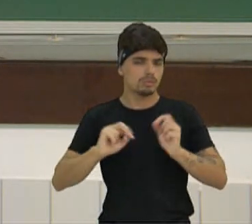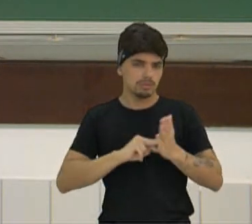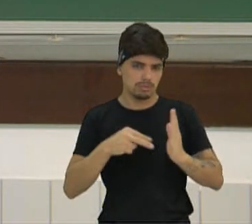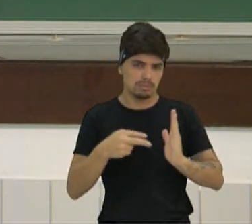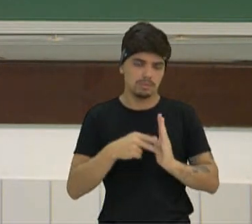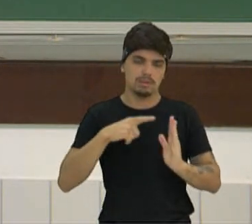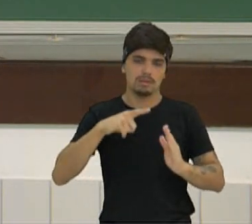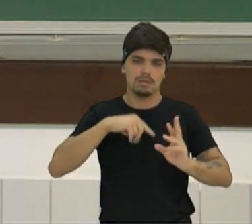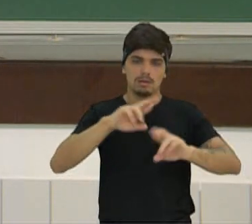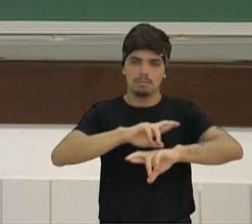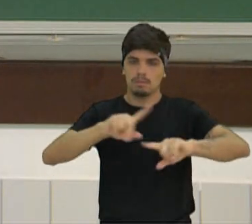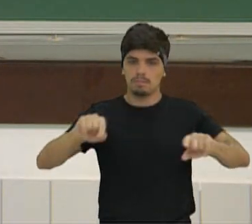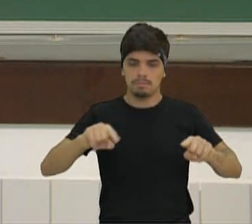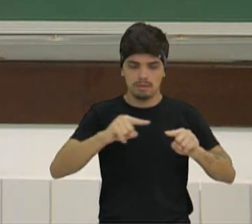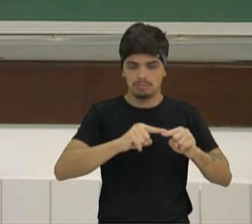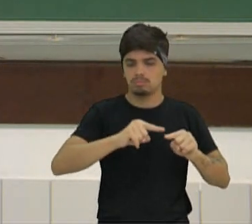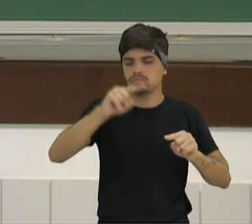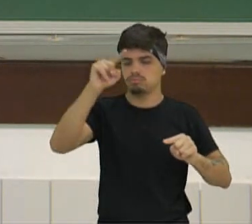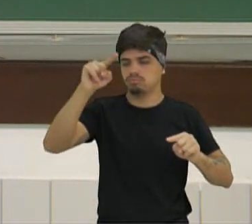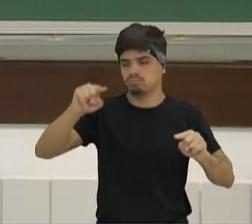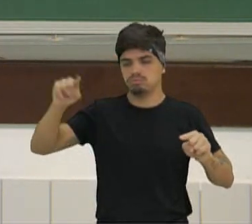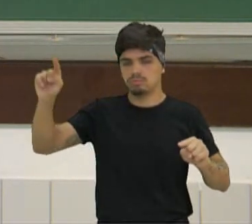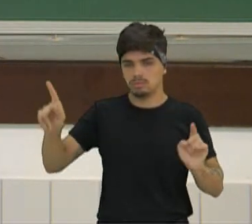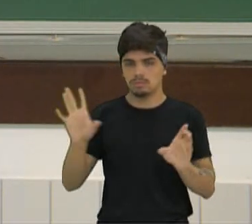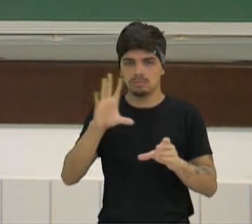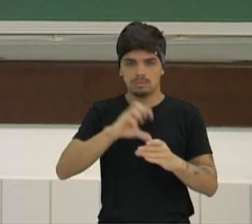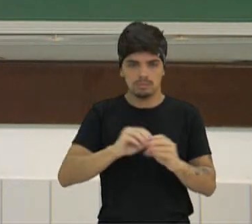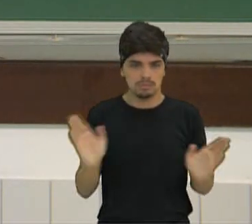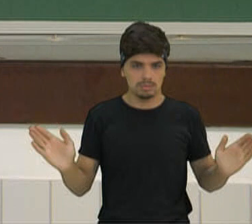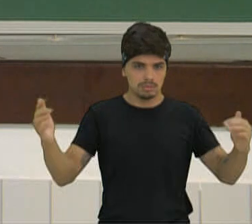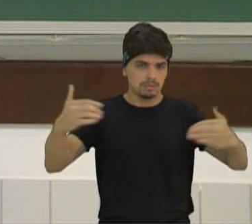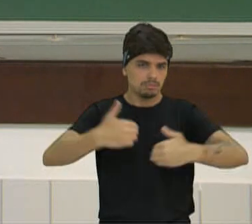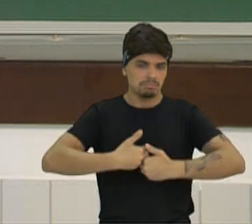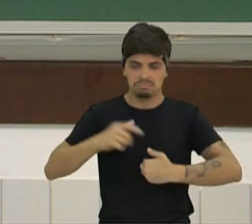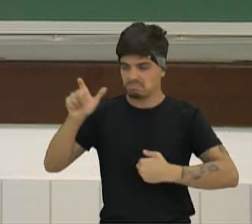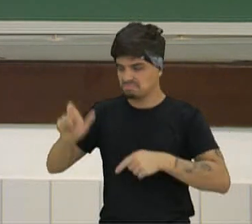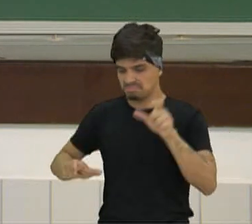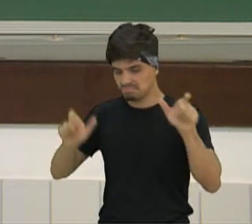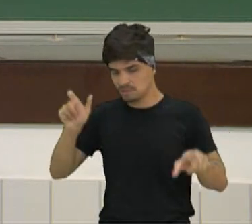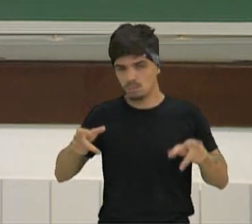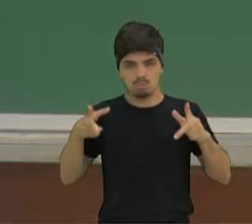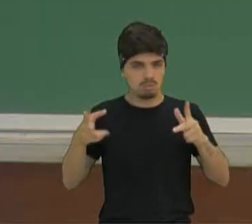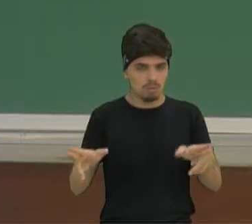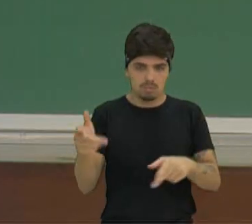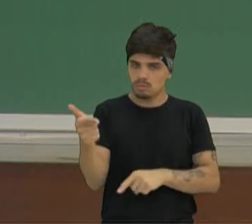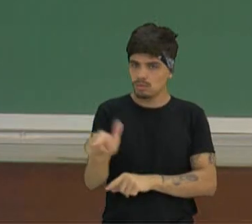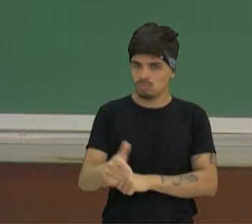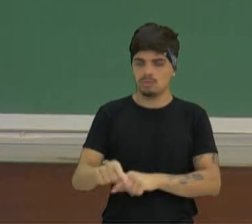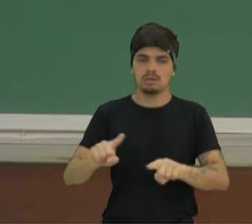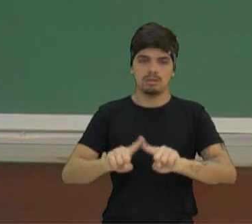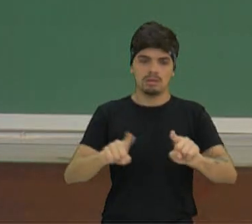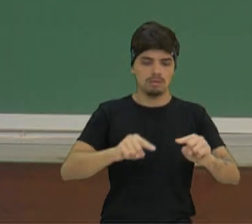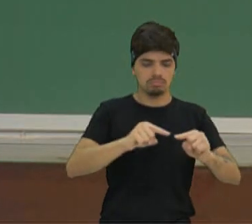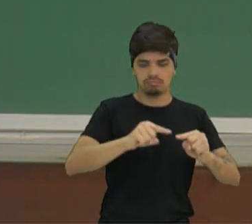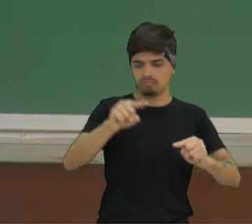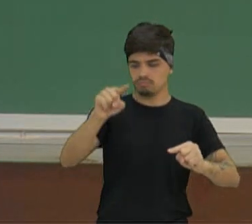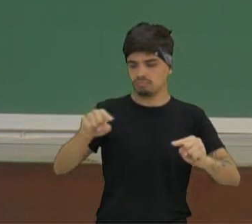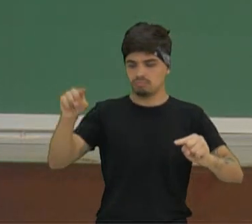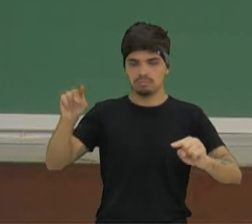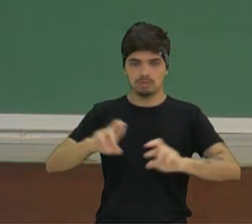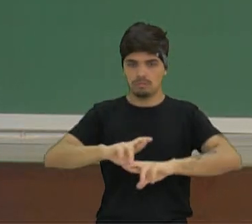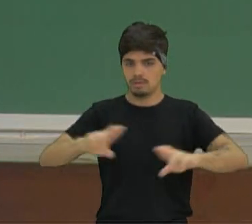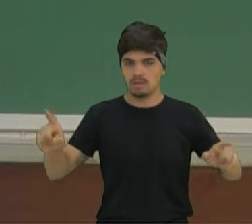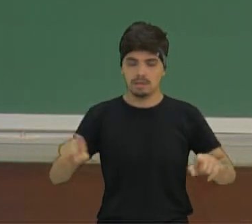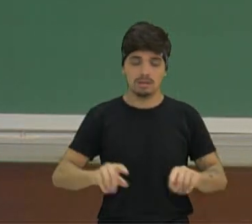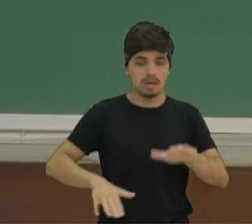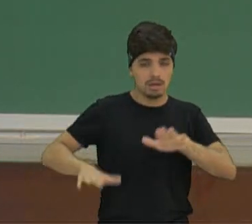aí vários níveis dentro do autismo nem o autista é igual a outro eles estão em níveis diferentes